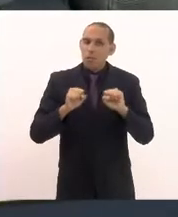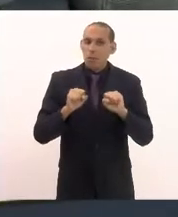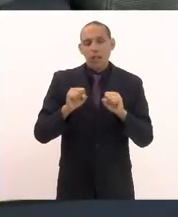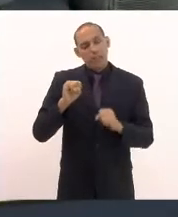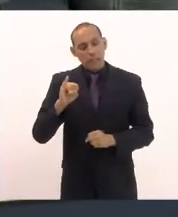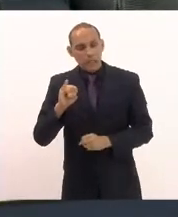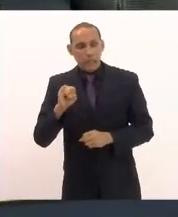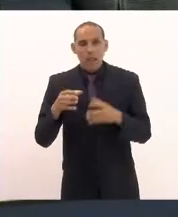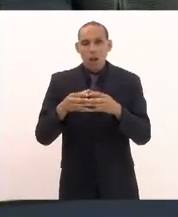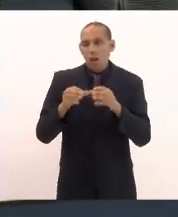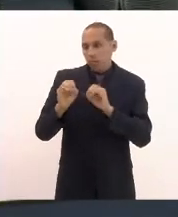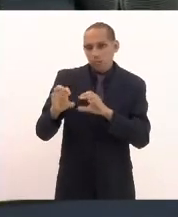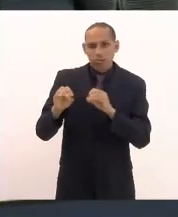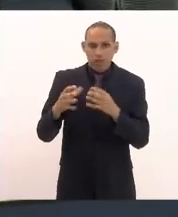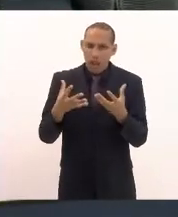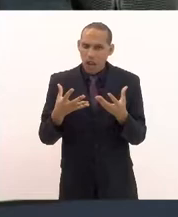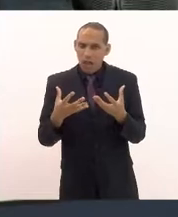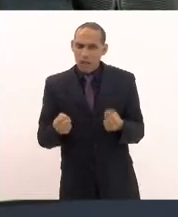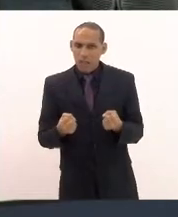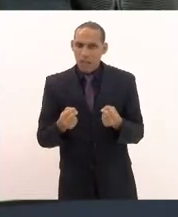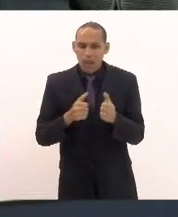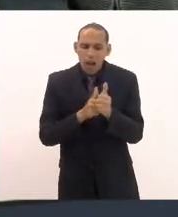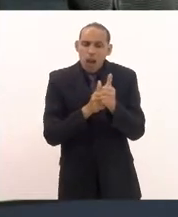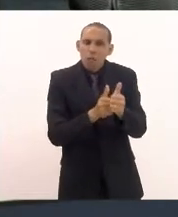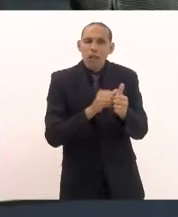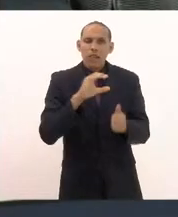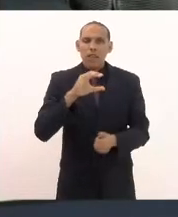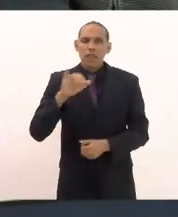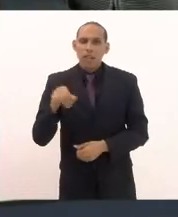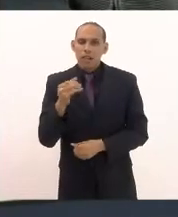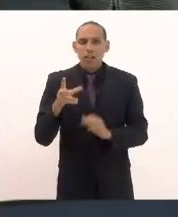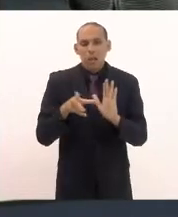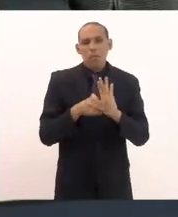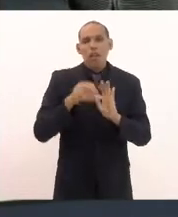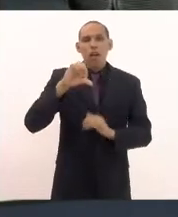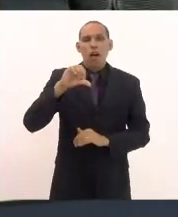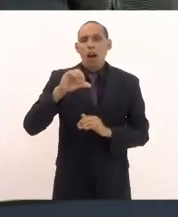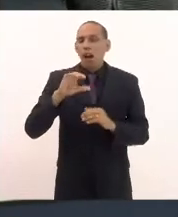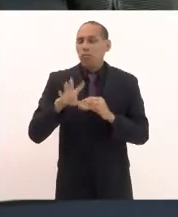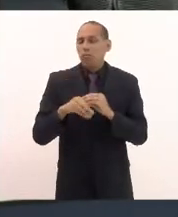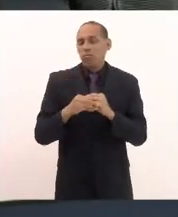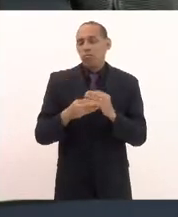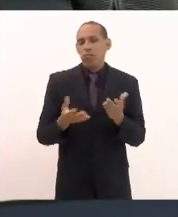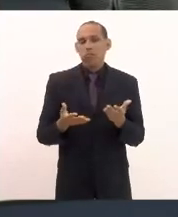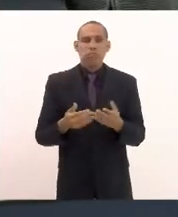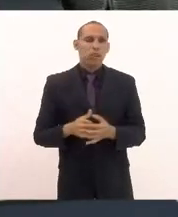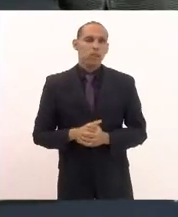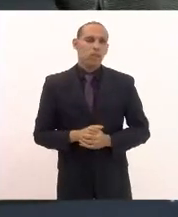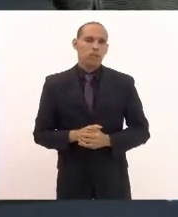caso da Comissão de Educação concordar, acompanhar a CCJ e incluir a emenda número 9.